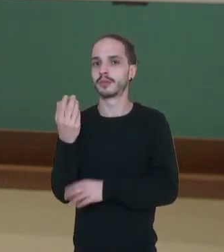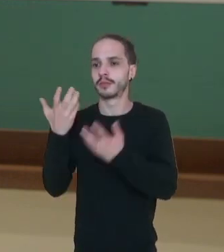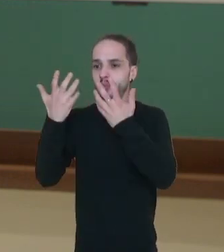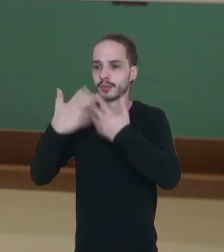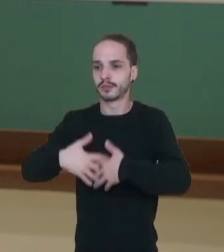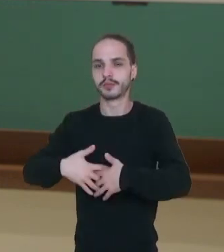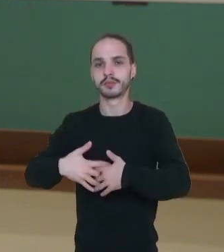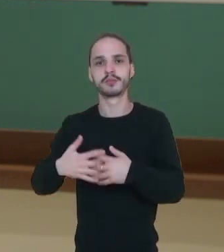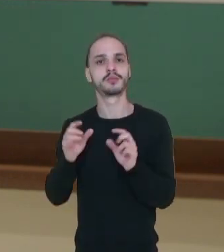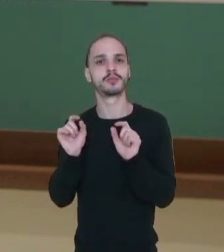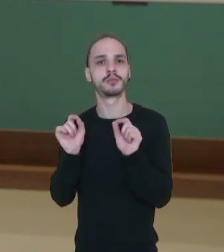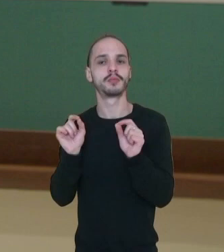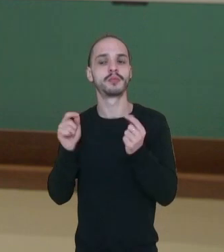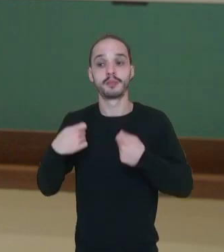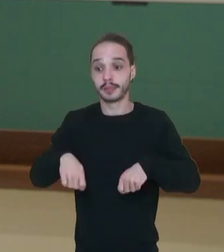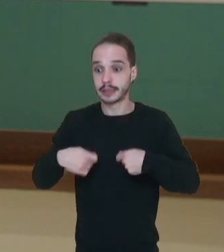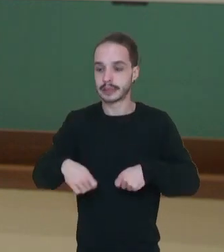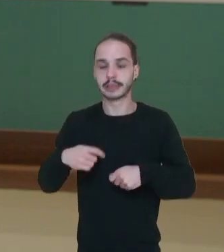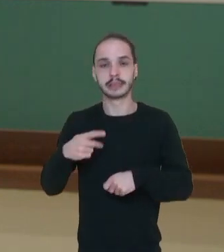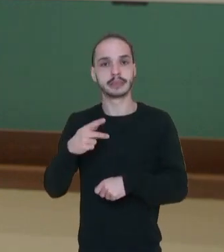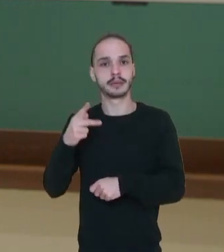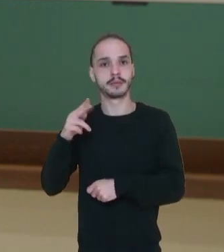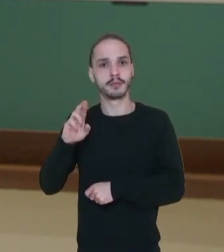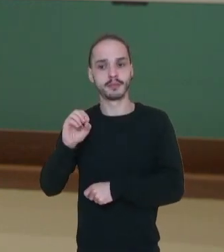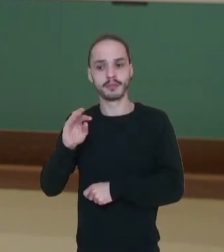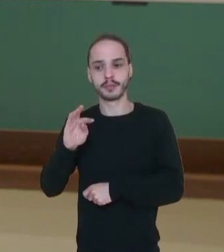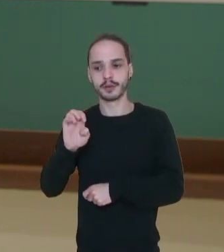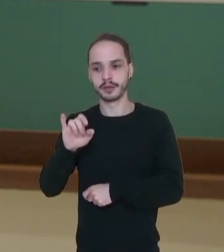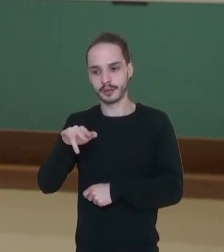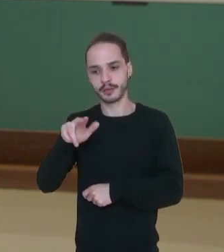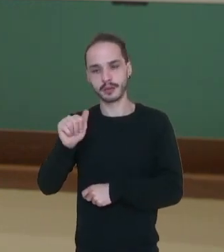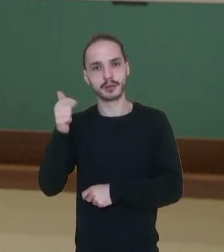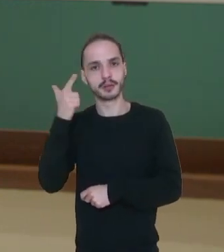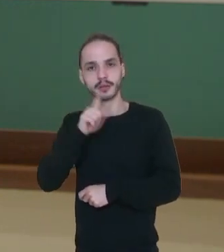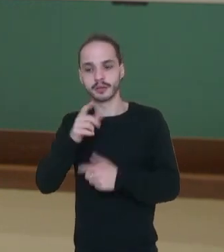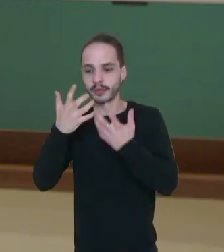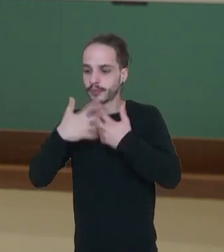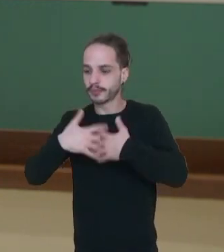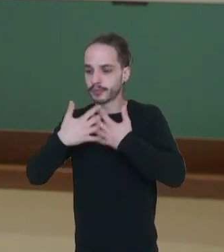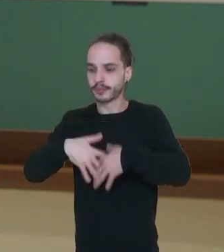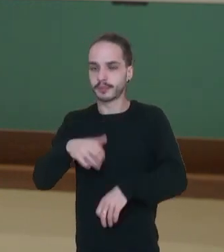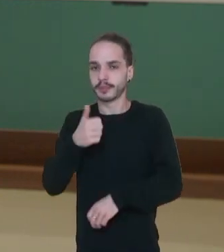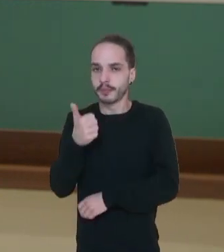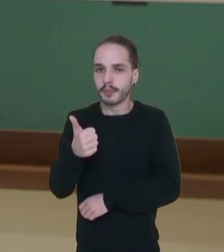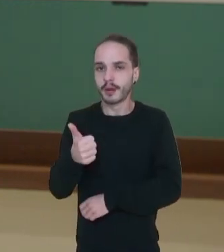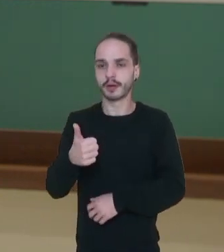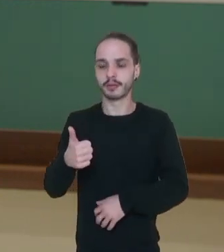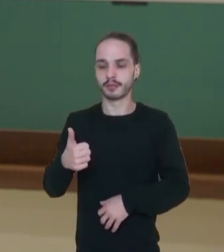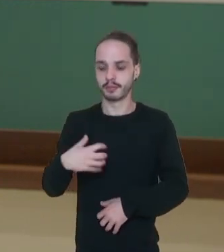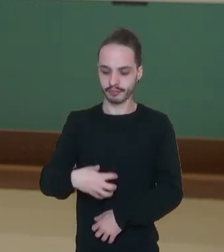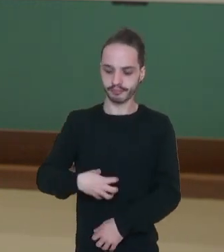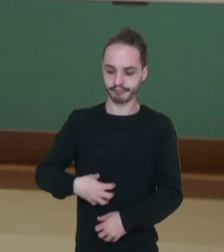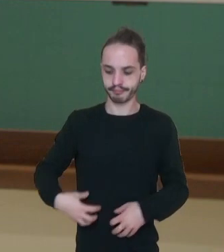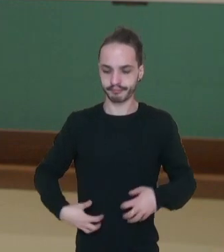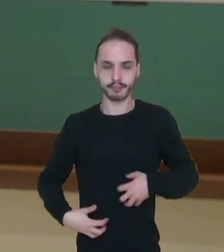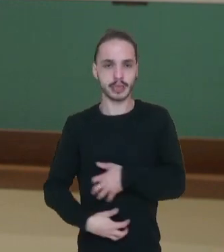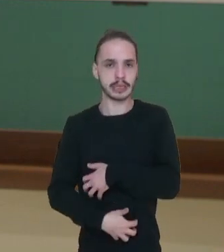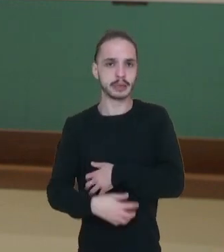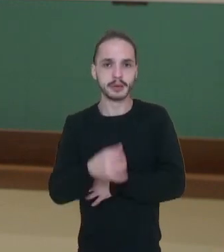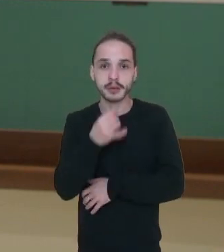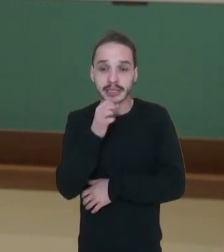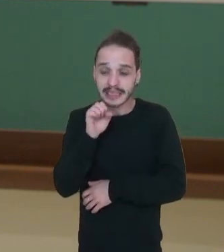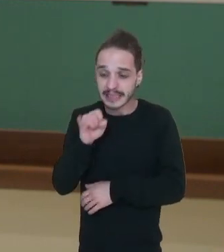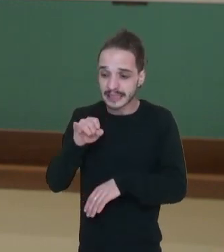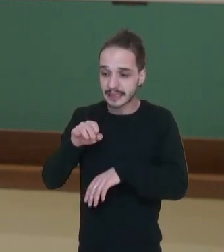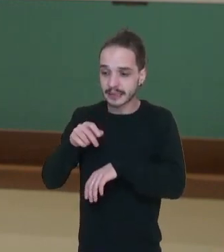funcionais. Precisa daquela proteína para o bom funcionamento daquele órgão. Então, se eu tenho um problema naquela proteína,